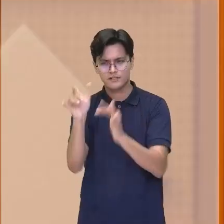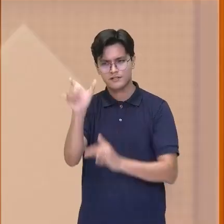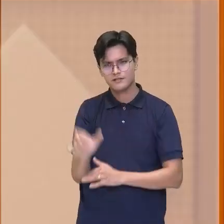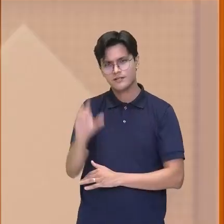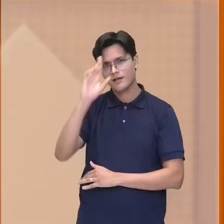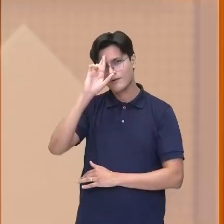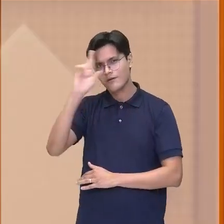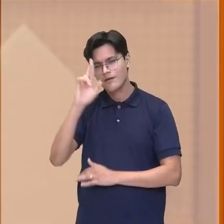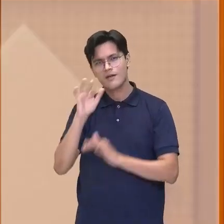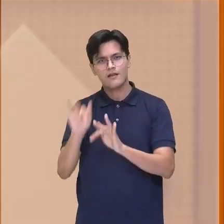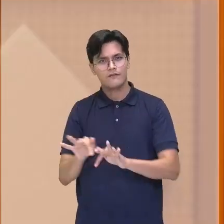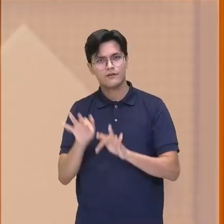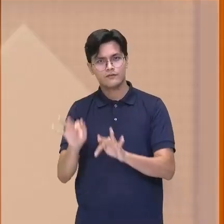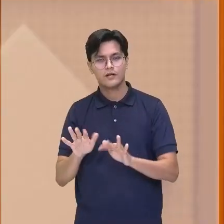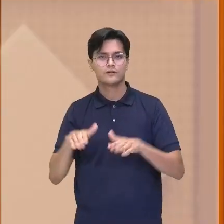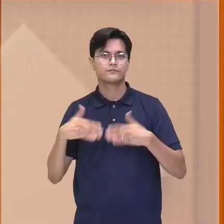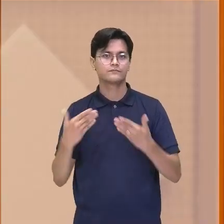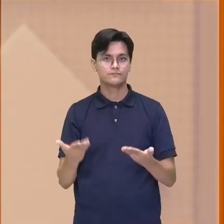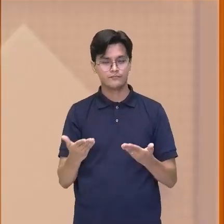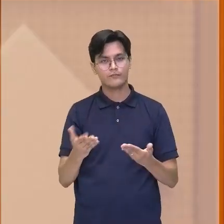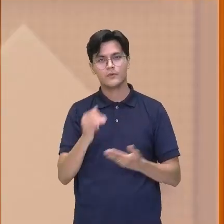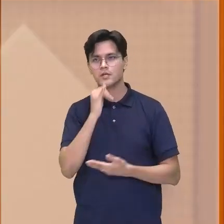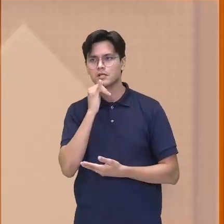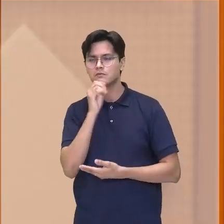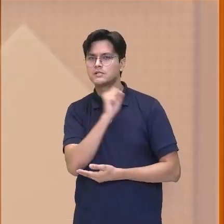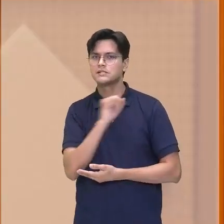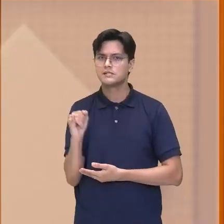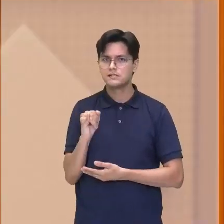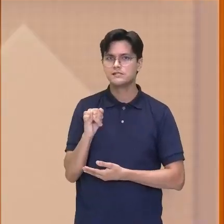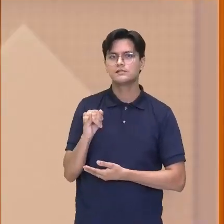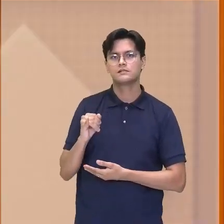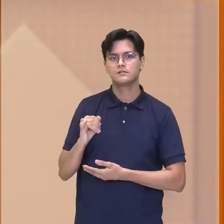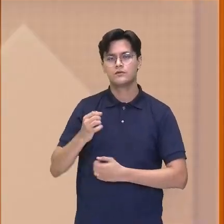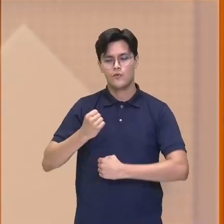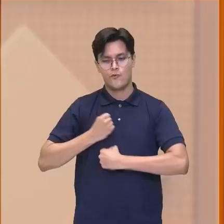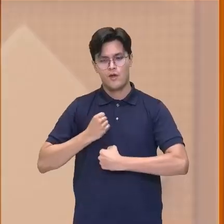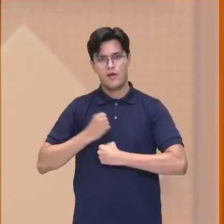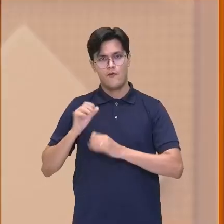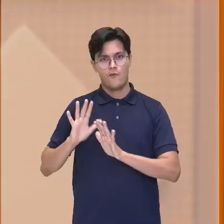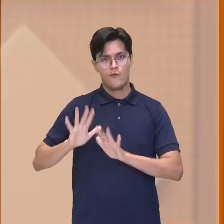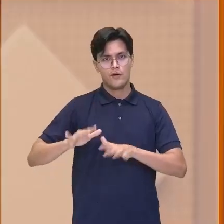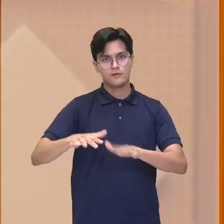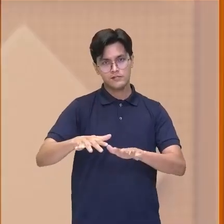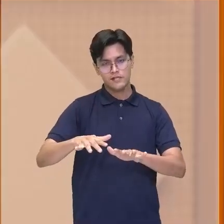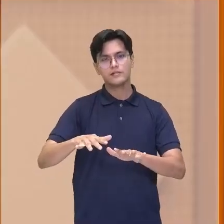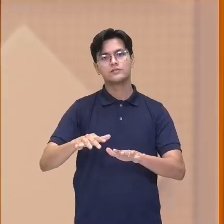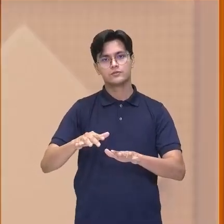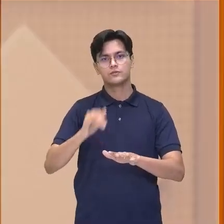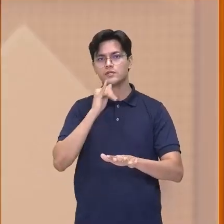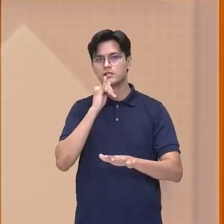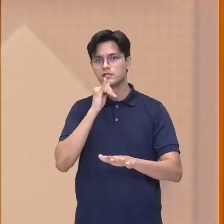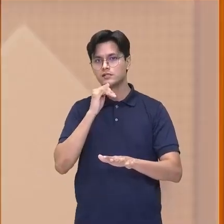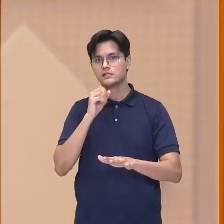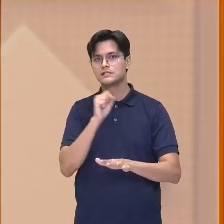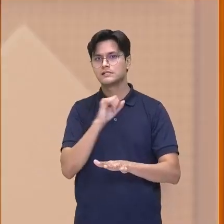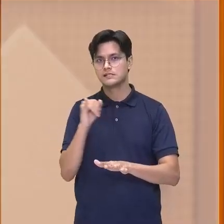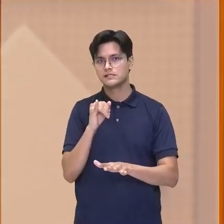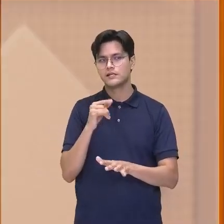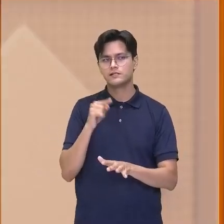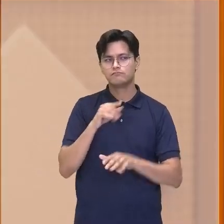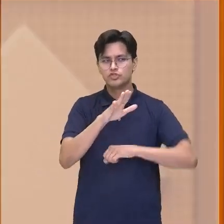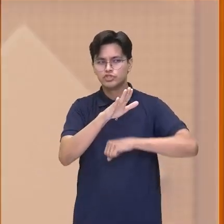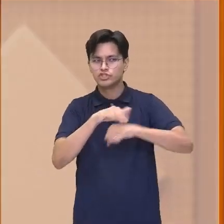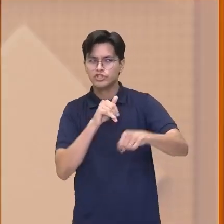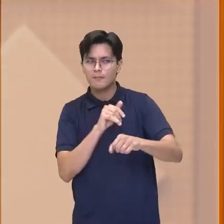vai que aquele exército que estava a seu dispor fosse de um senhor feudal que não fosse